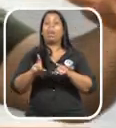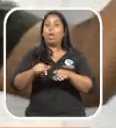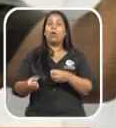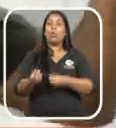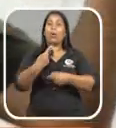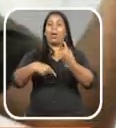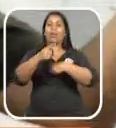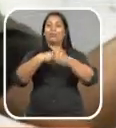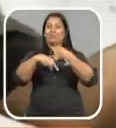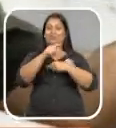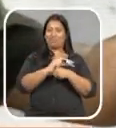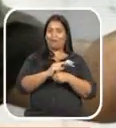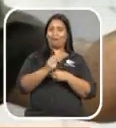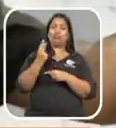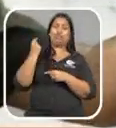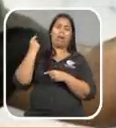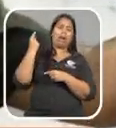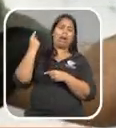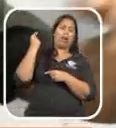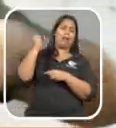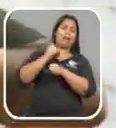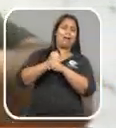são sindicatos guarda-chuvas.